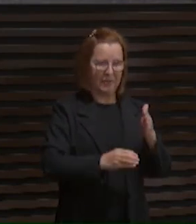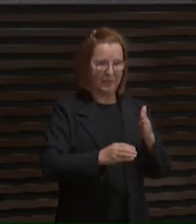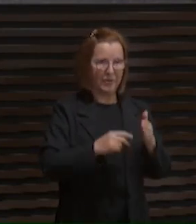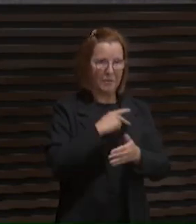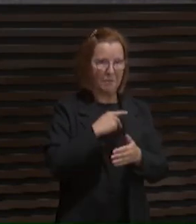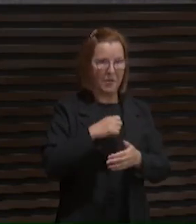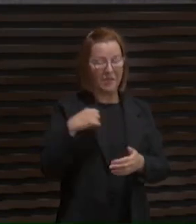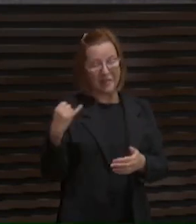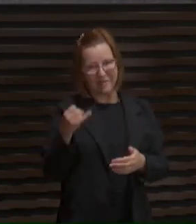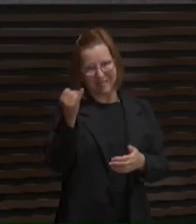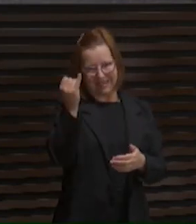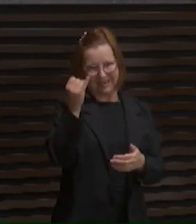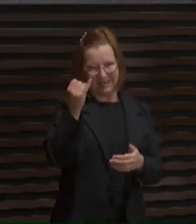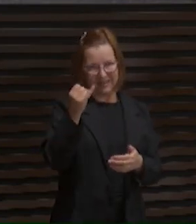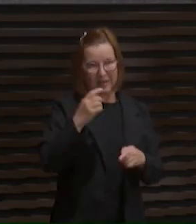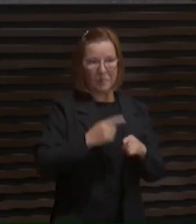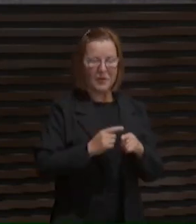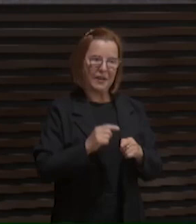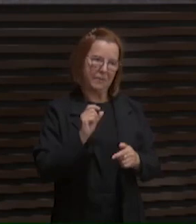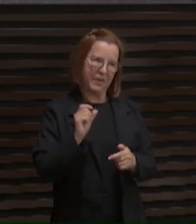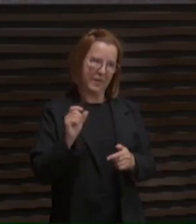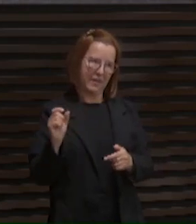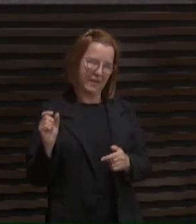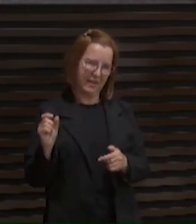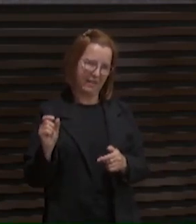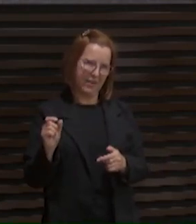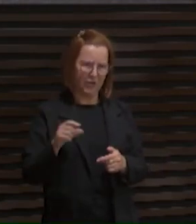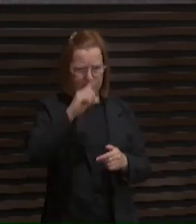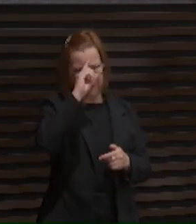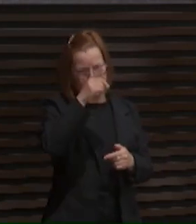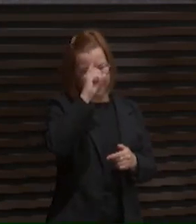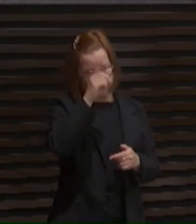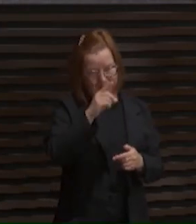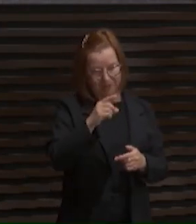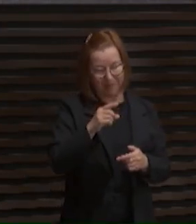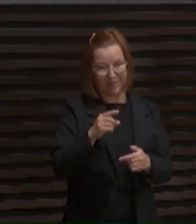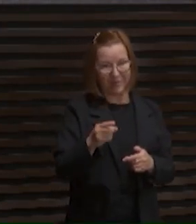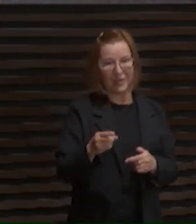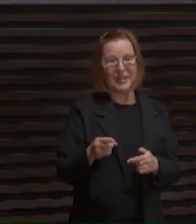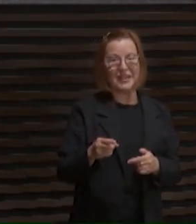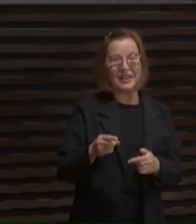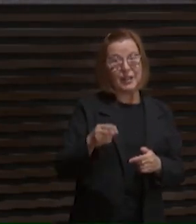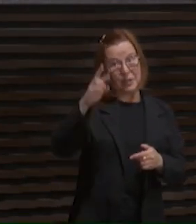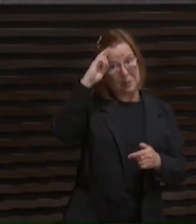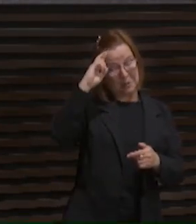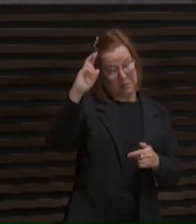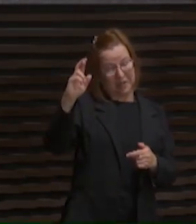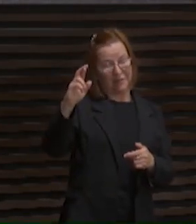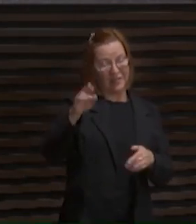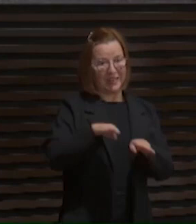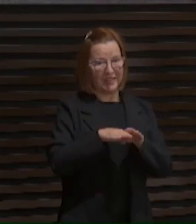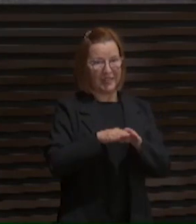importante. Porque as palavras imperativas do nosso Senhor, de Paulo, dos apóstolos, quando eles falam